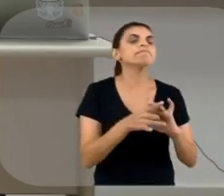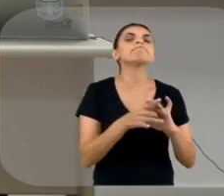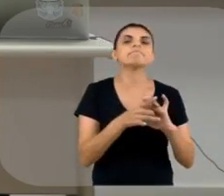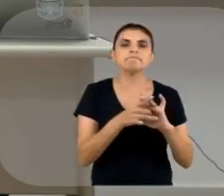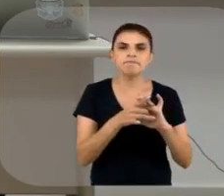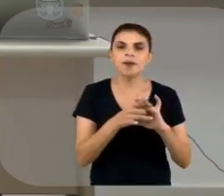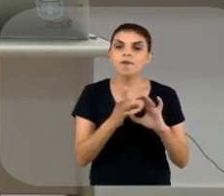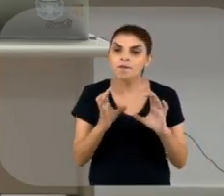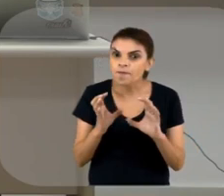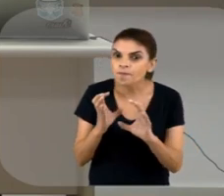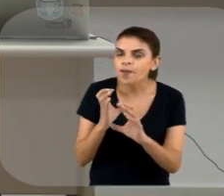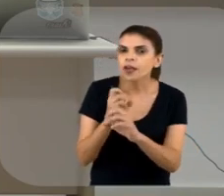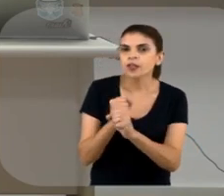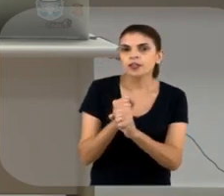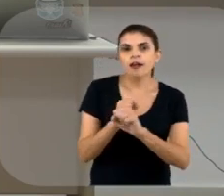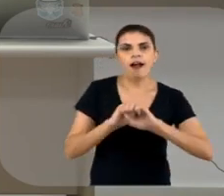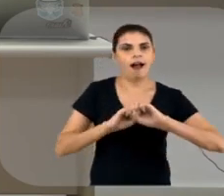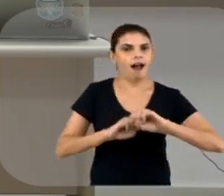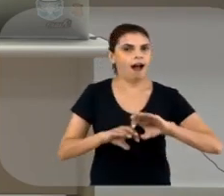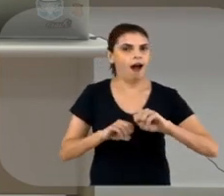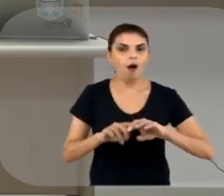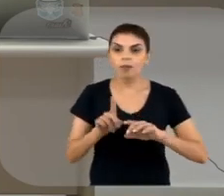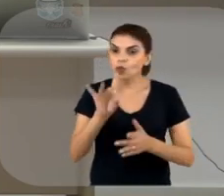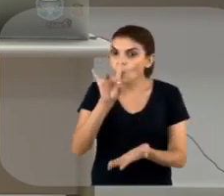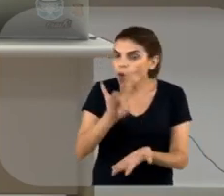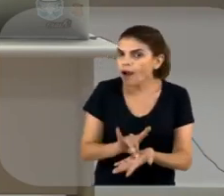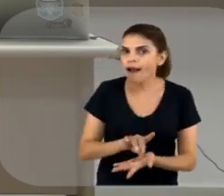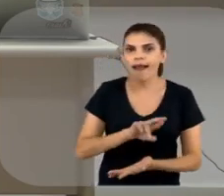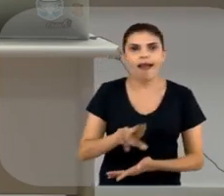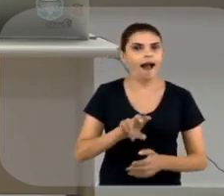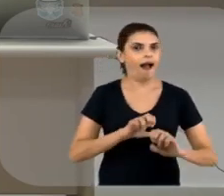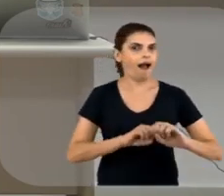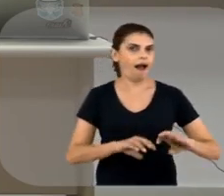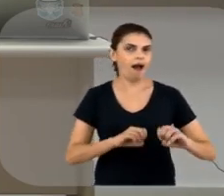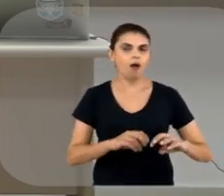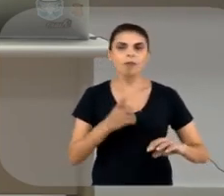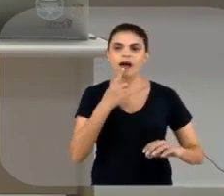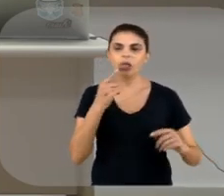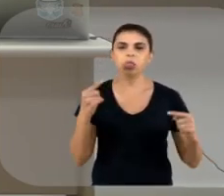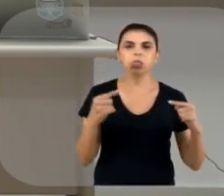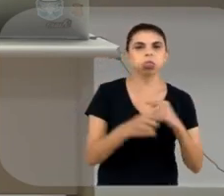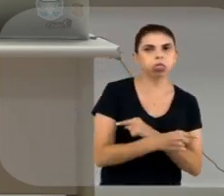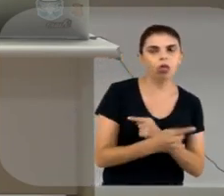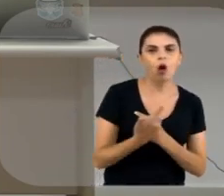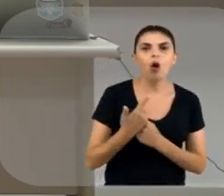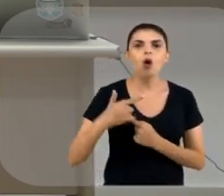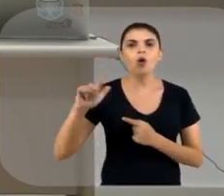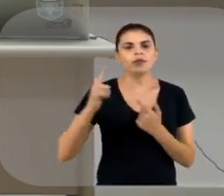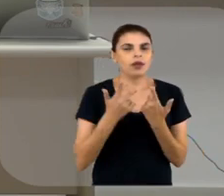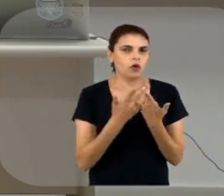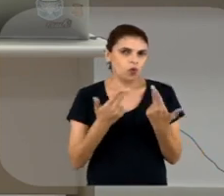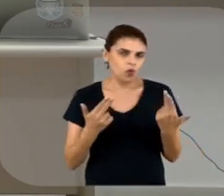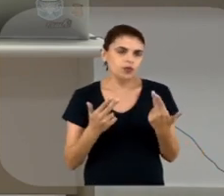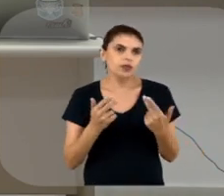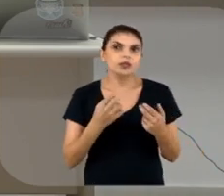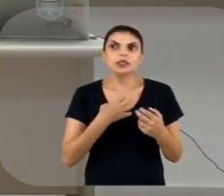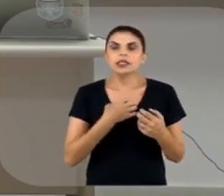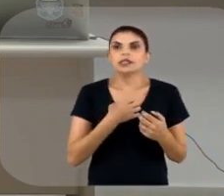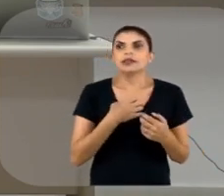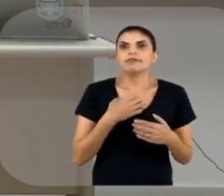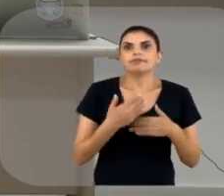cerne, né, vamos dizer, da aula, mas não é a aula, né? Para não ter esse desencontro também